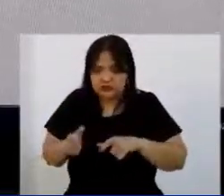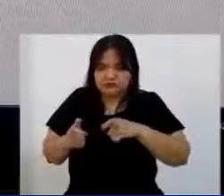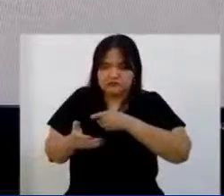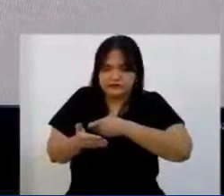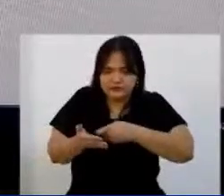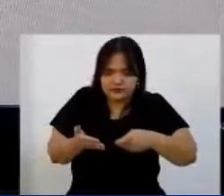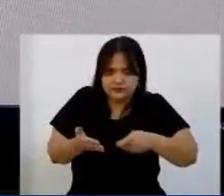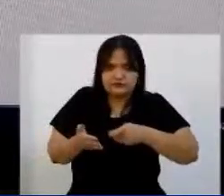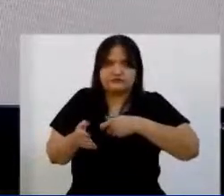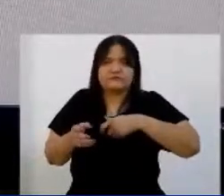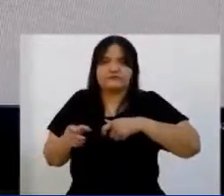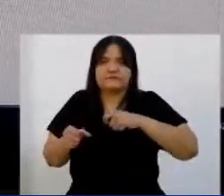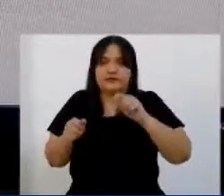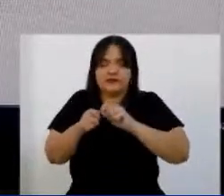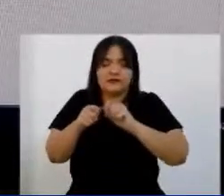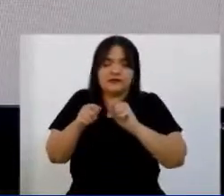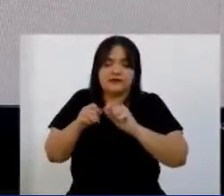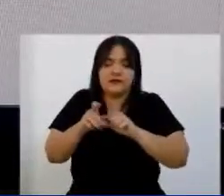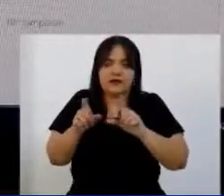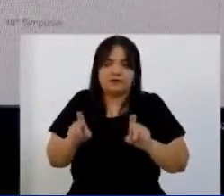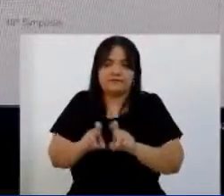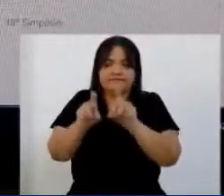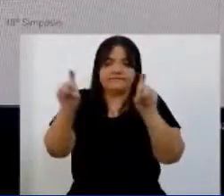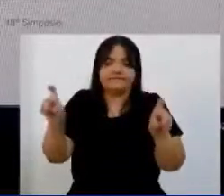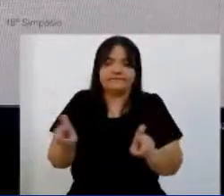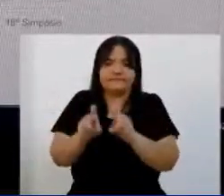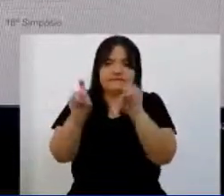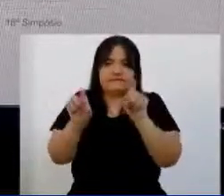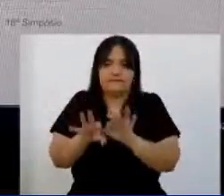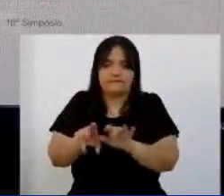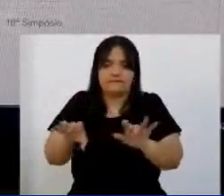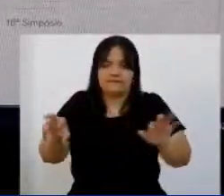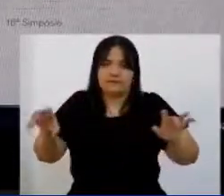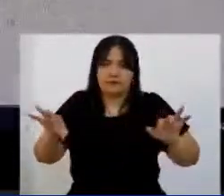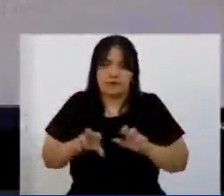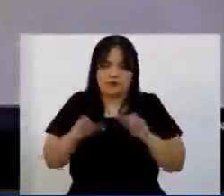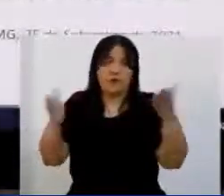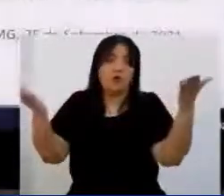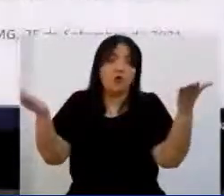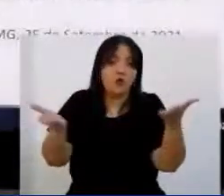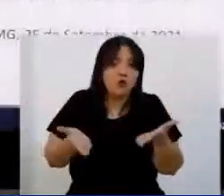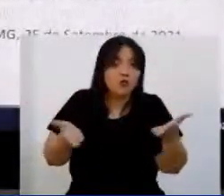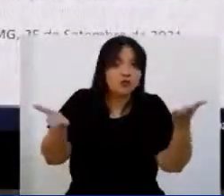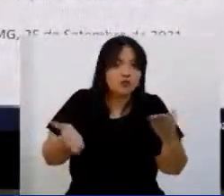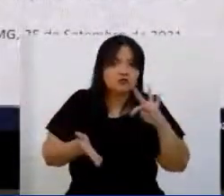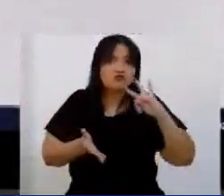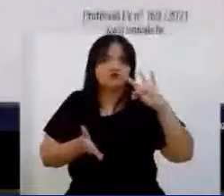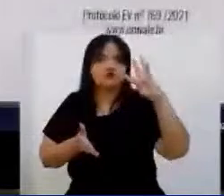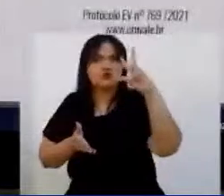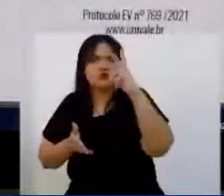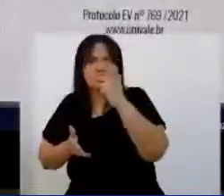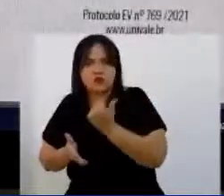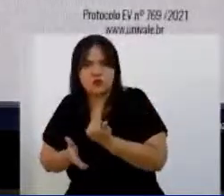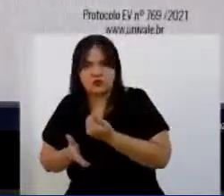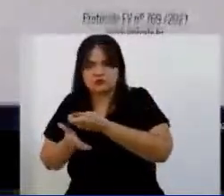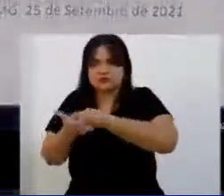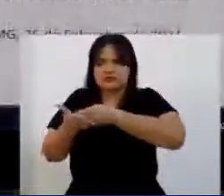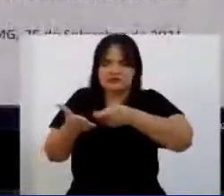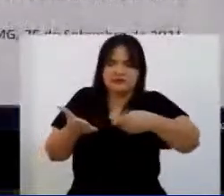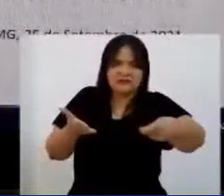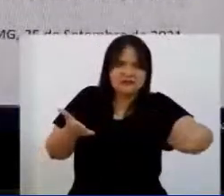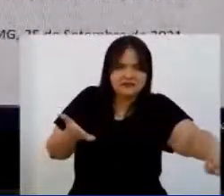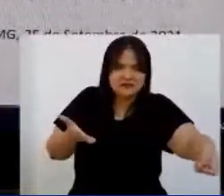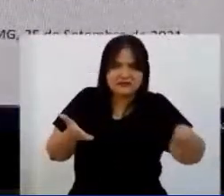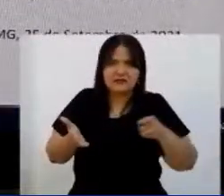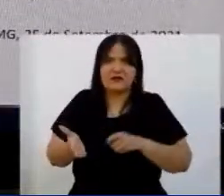na época era o DISG, e eles desenvolveram, então, um sistema de gerenciamento do simpósio. Então, hoje, toda